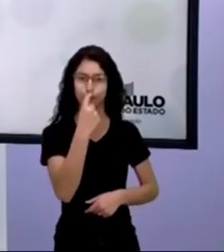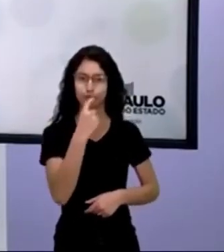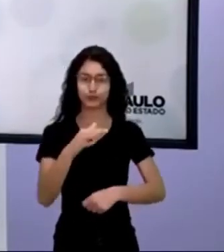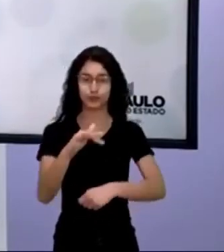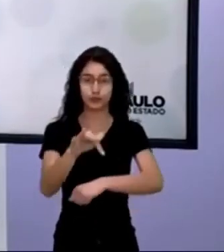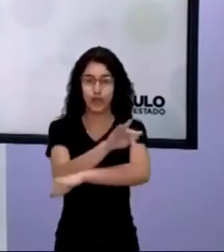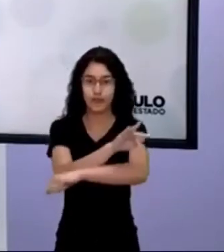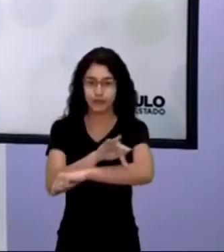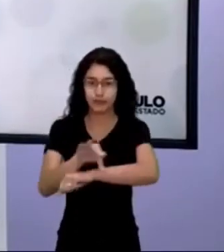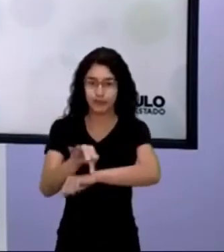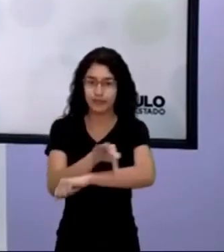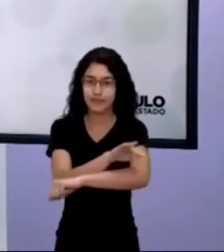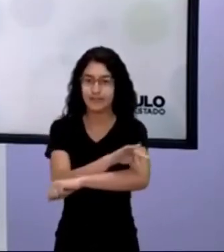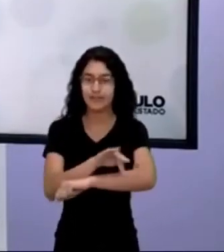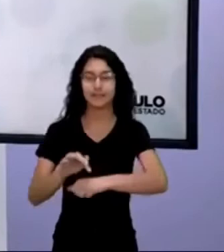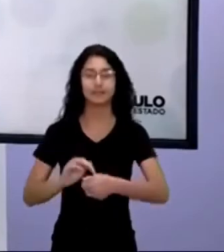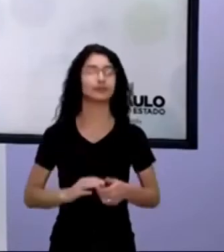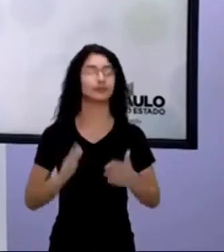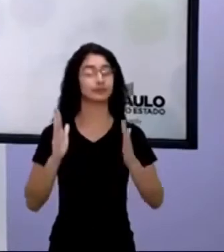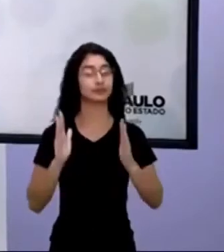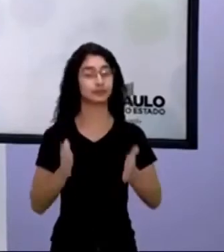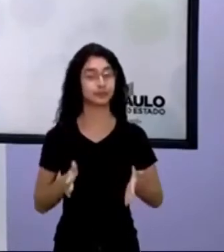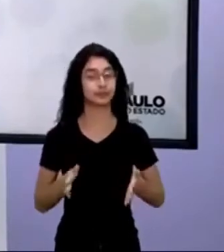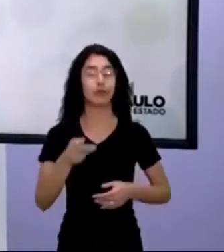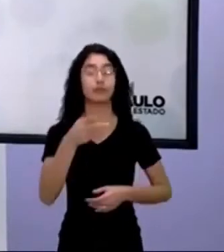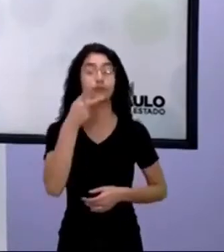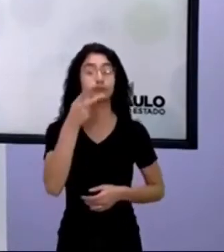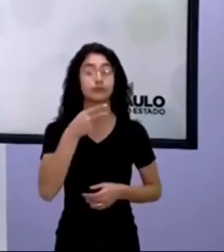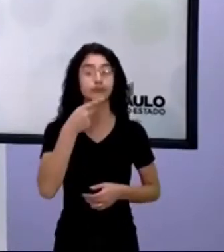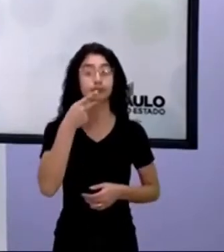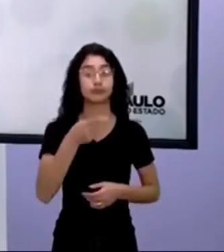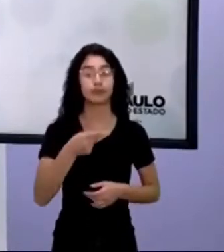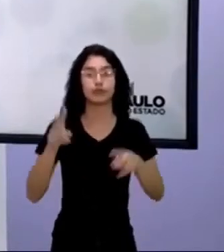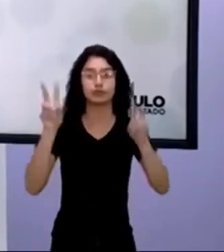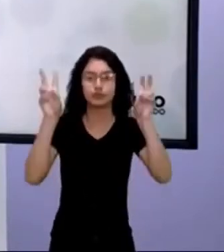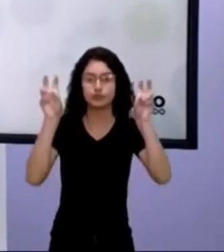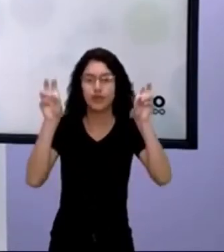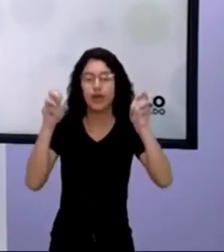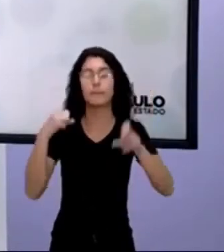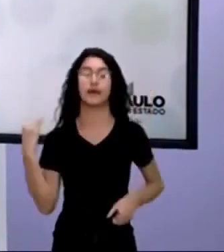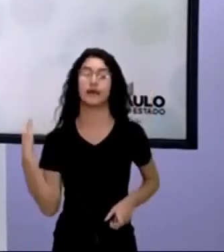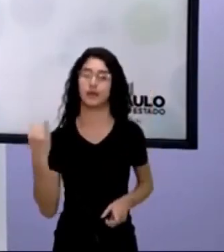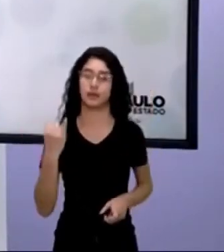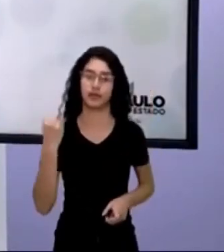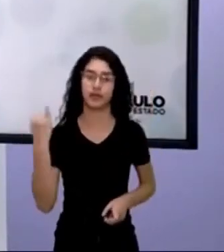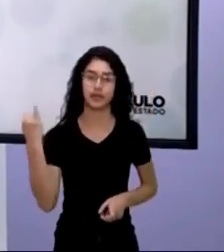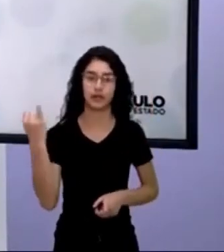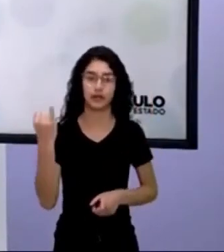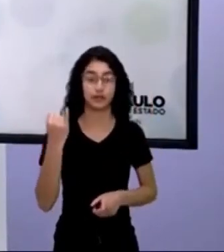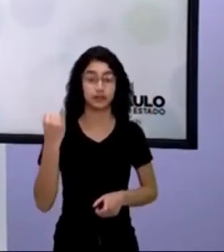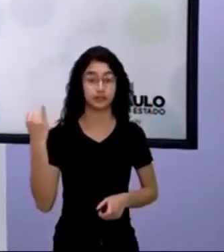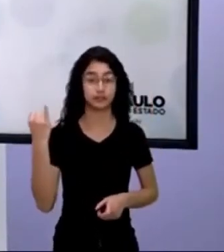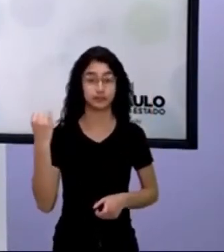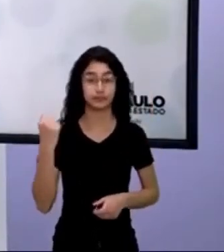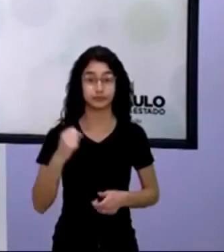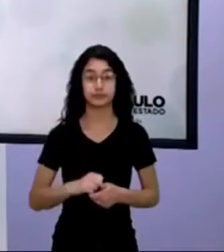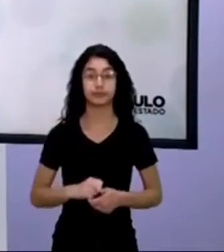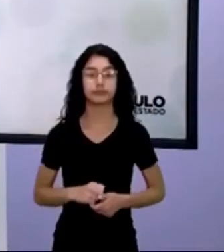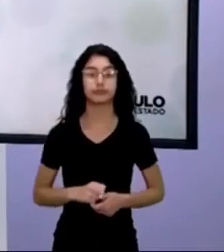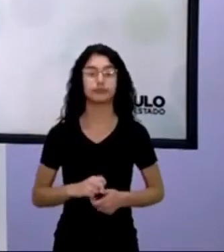da física. Hoje vamos falar de um tema importante. Cai no Enem,